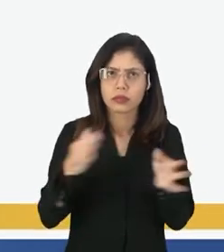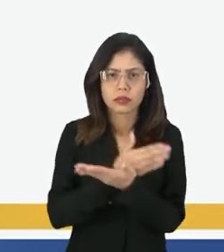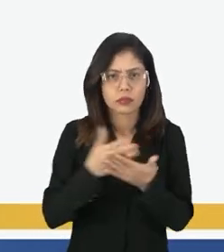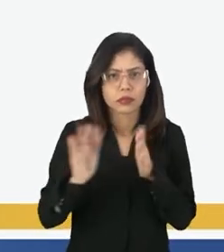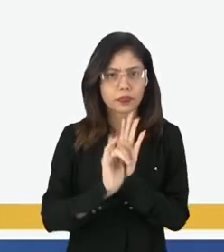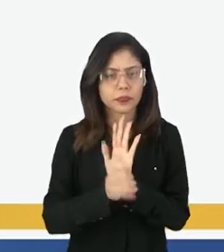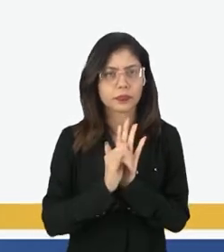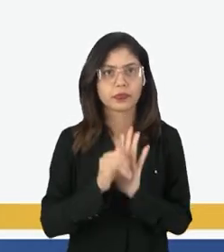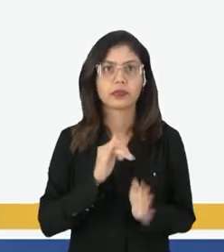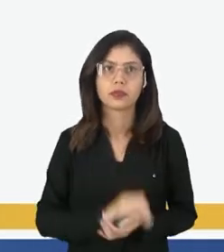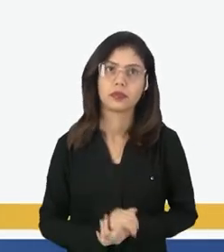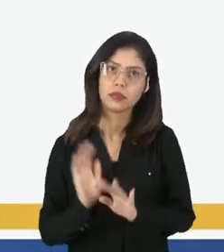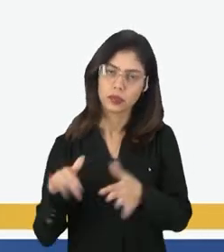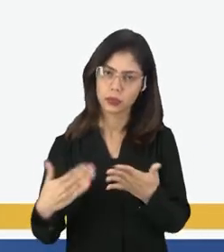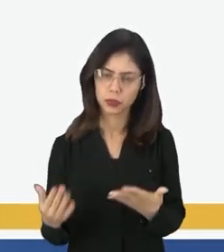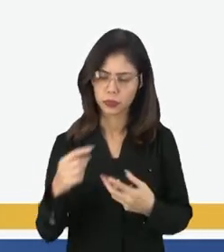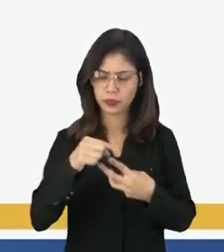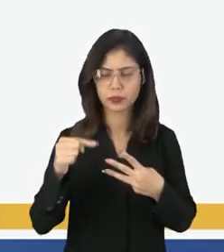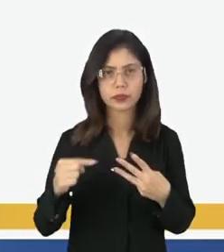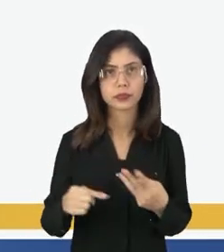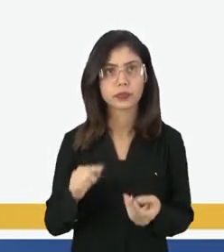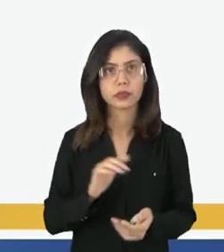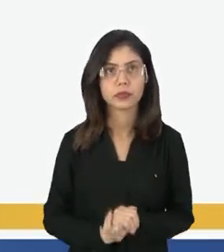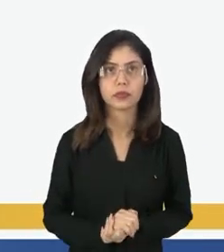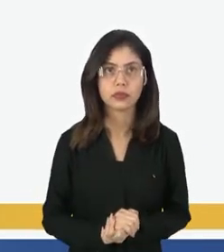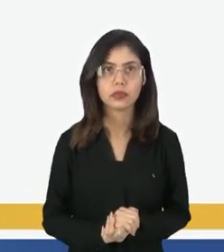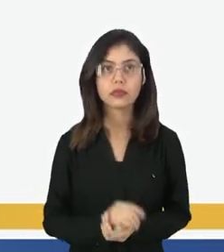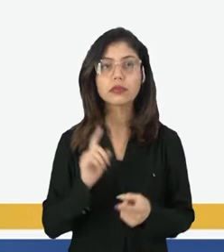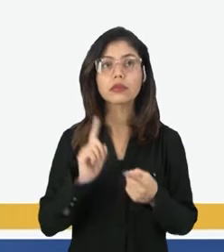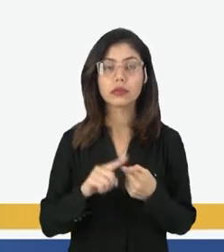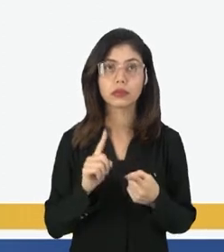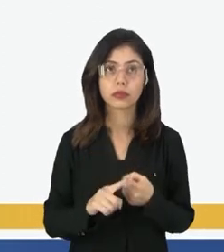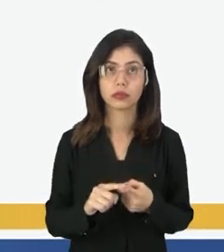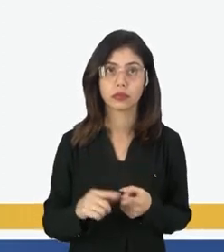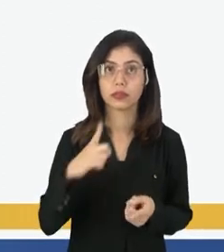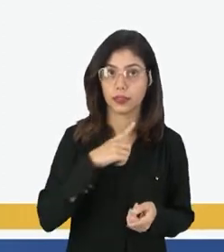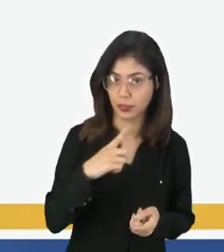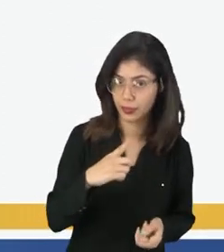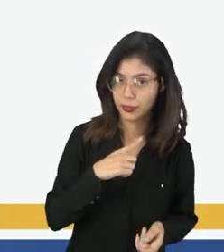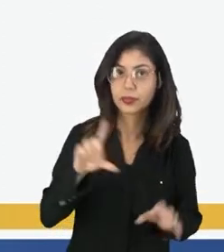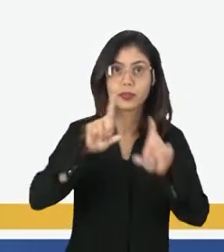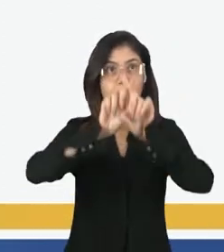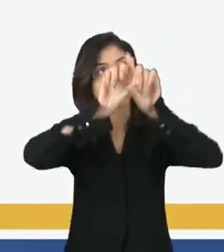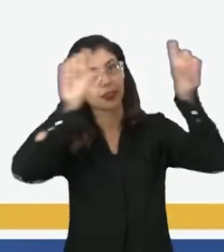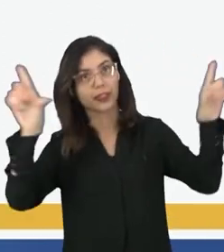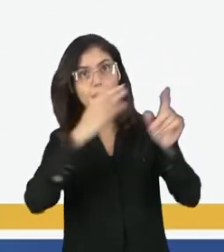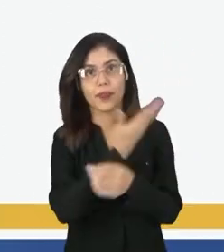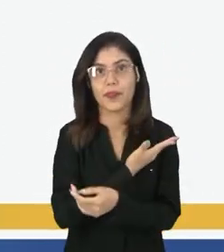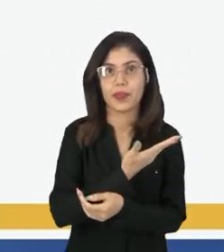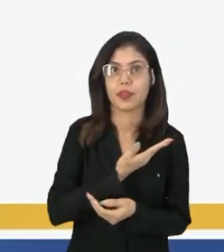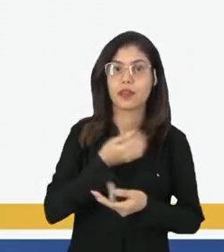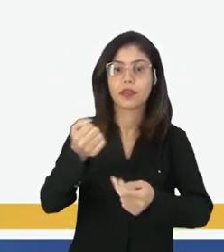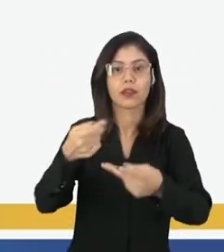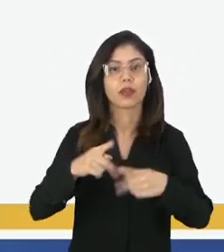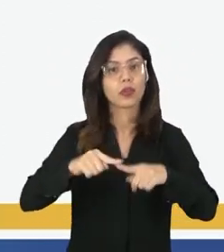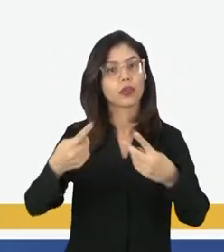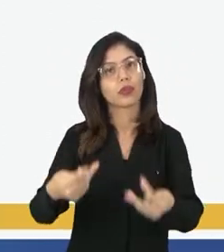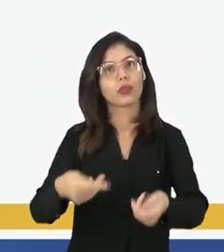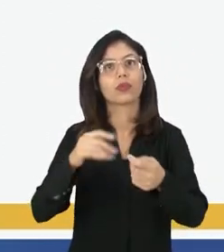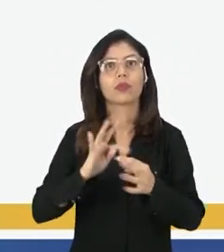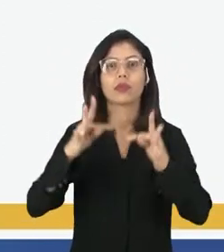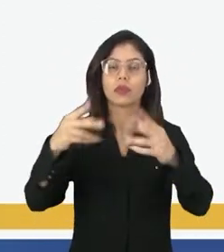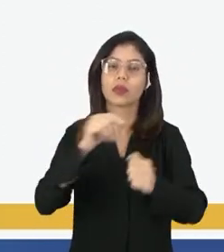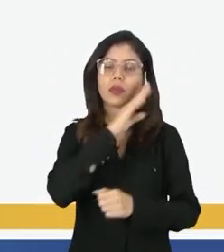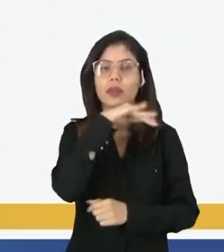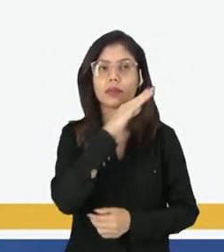que inicia o culto Qual é a frase que eles eu conto ia ver uma festa no céu e o amigo urubu convidou todos os